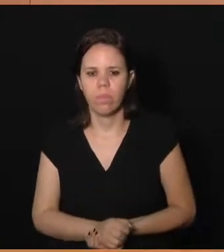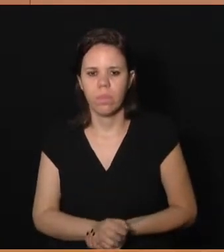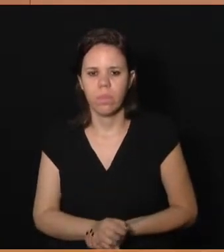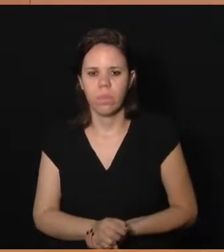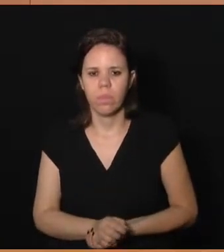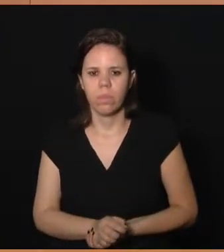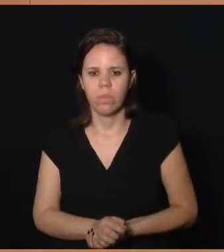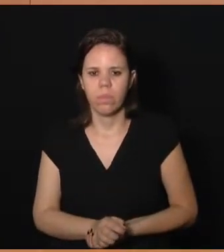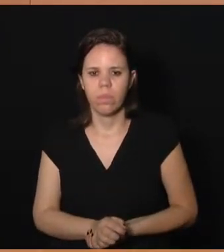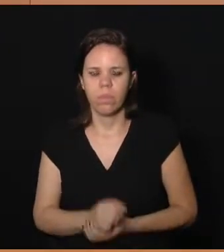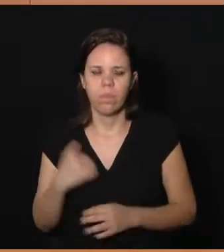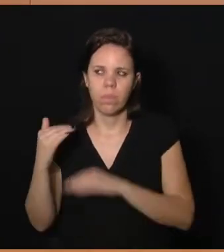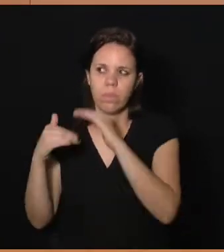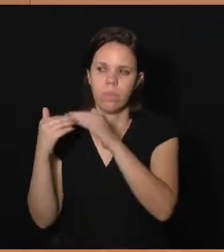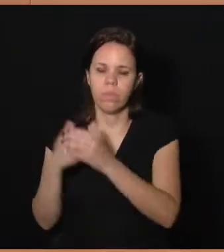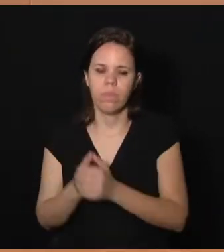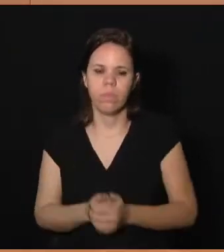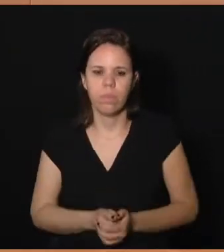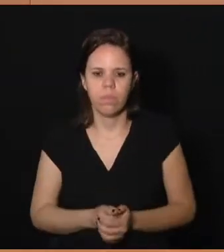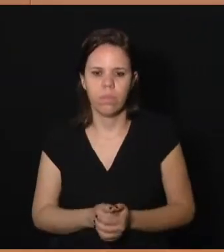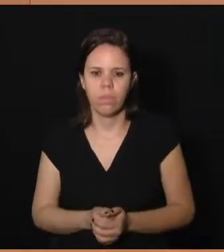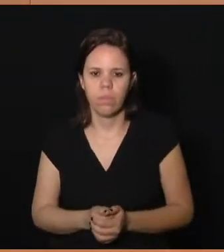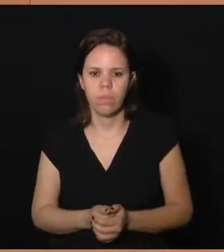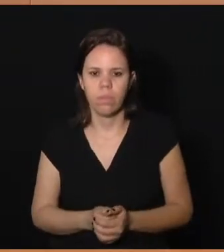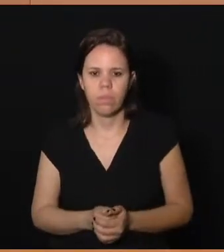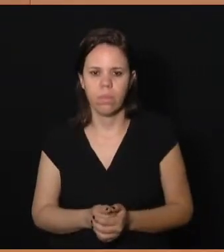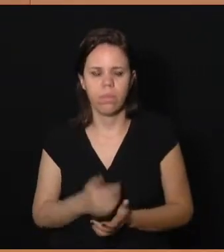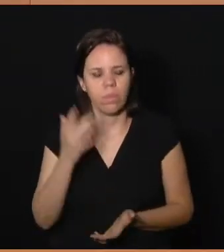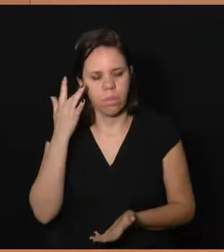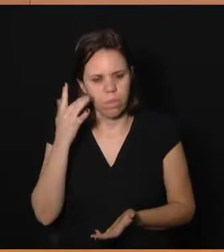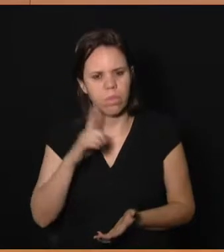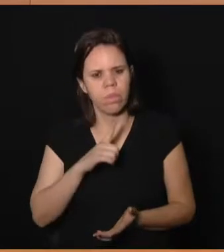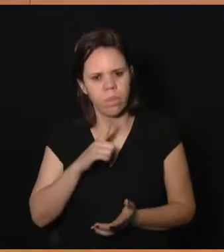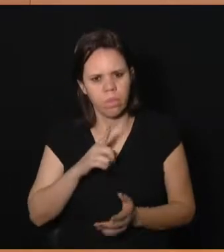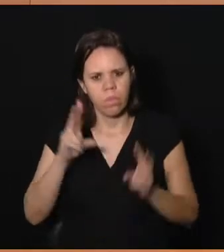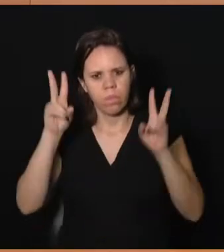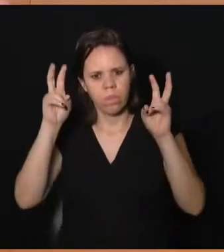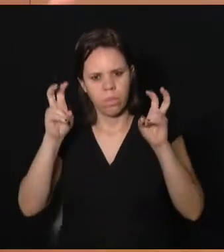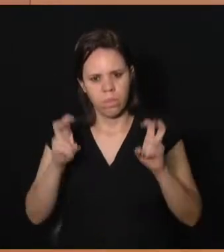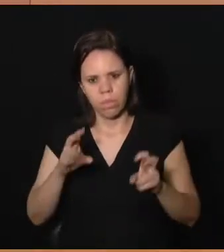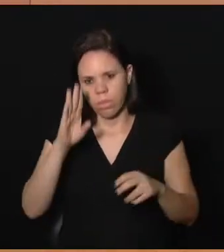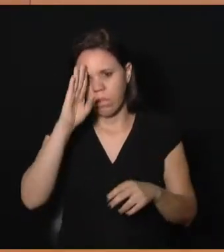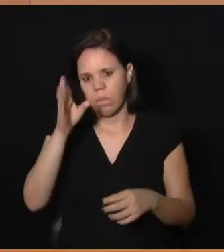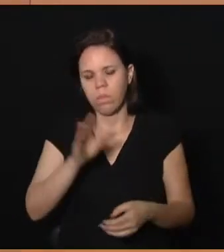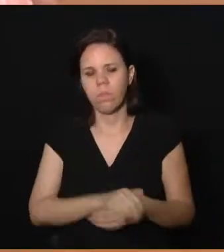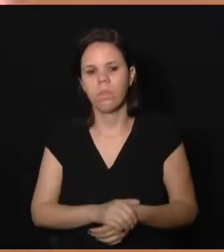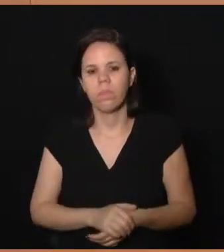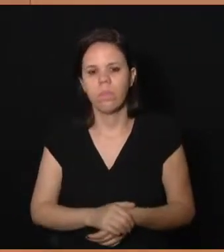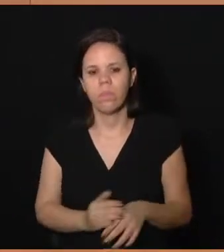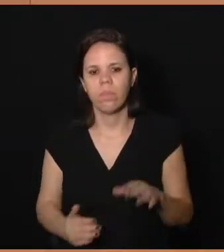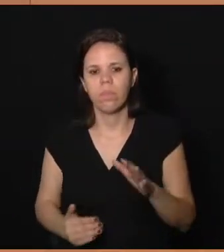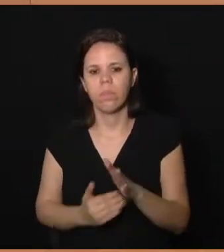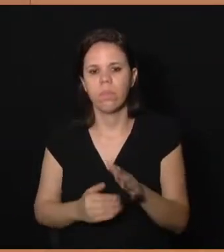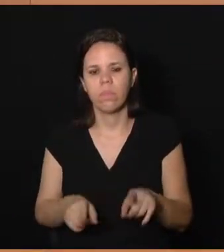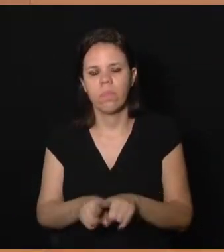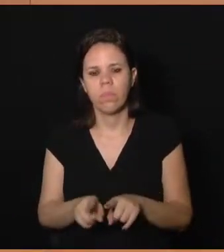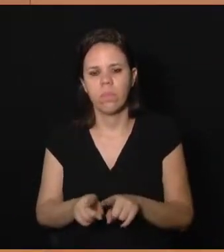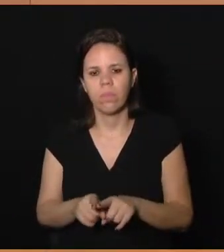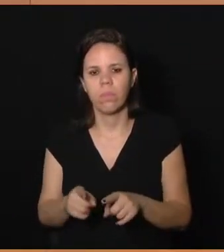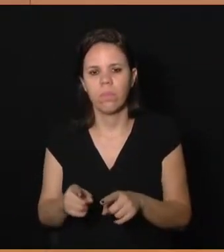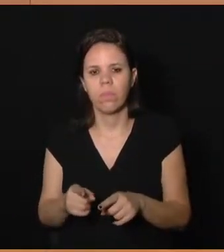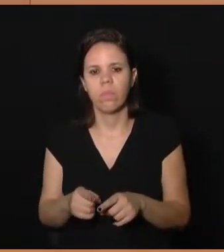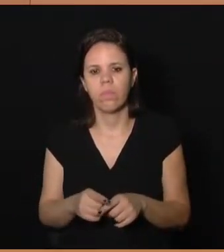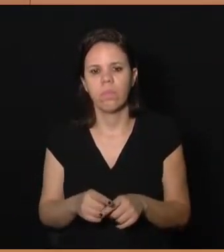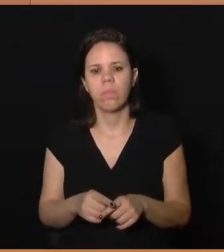digamos assim, desenvolver. Então, quer dizer, eu acho que tem muitas questões que são fundamentais e por último, né, falar dos eventos